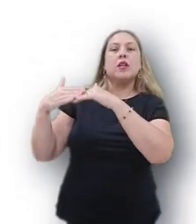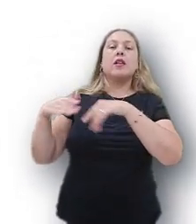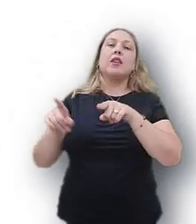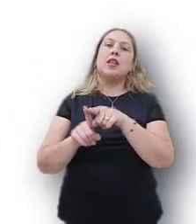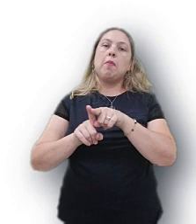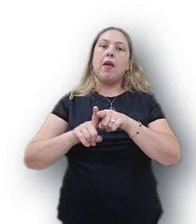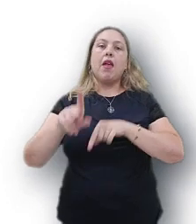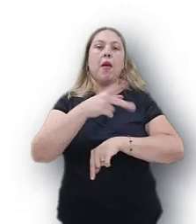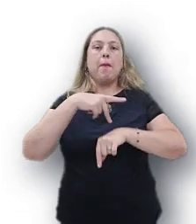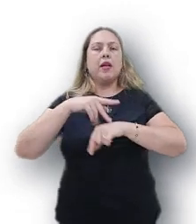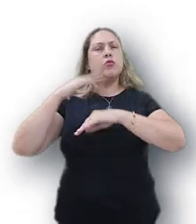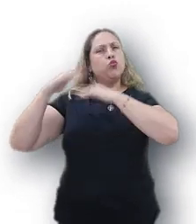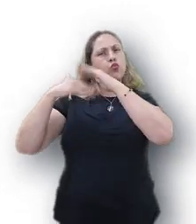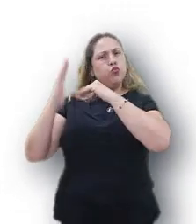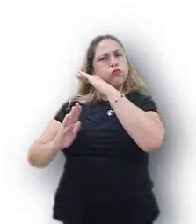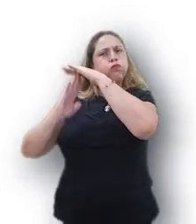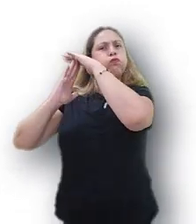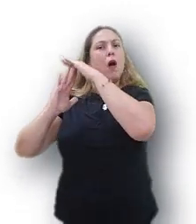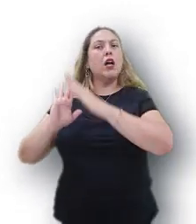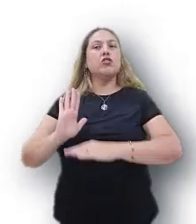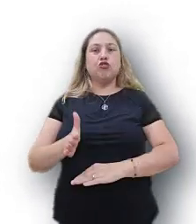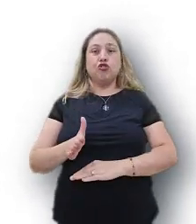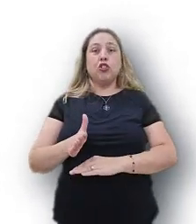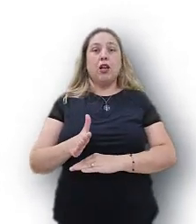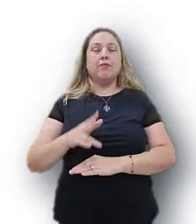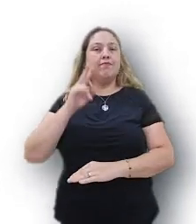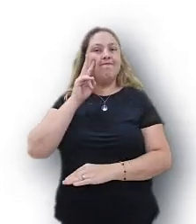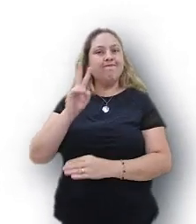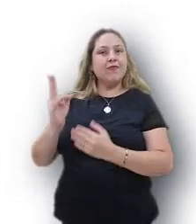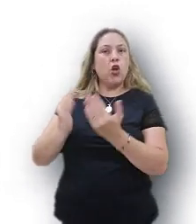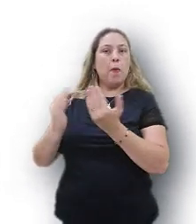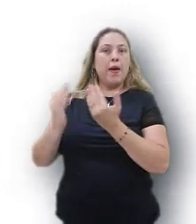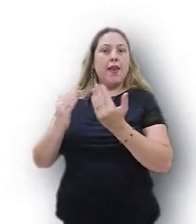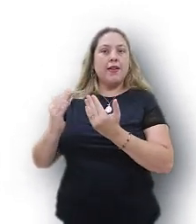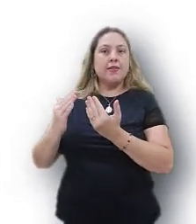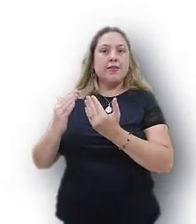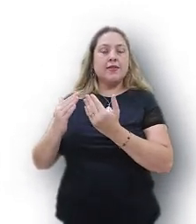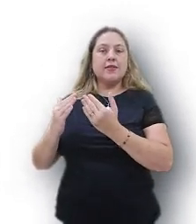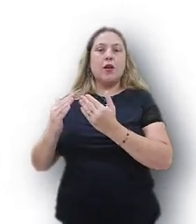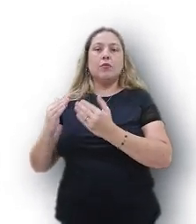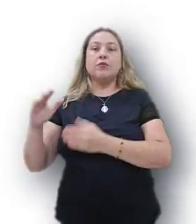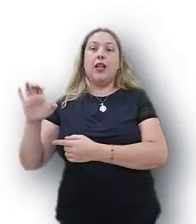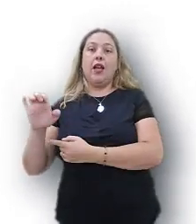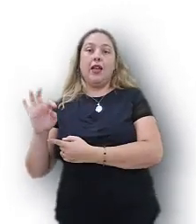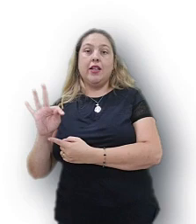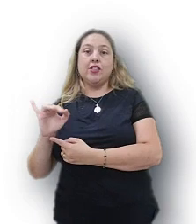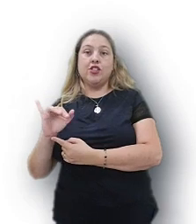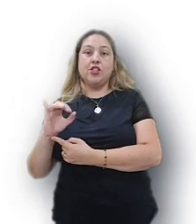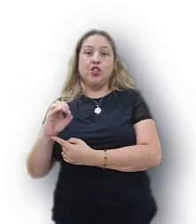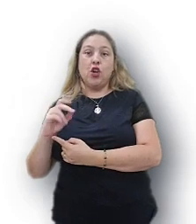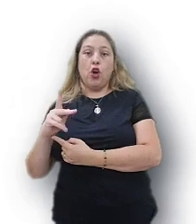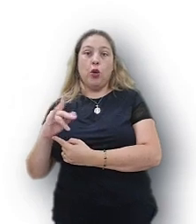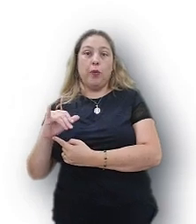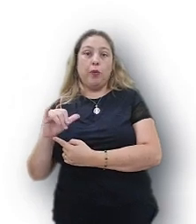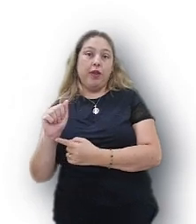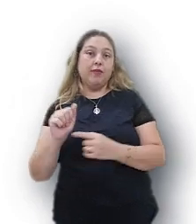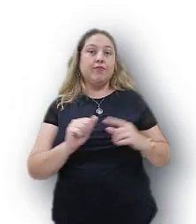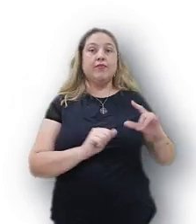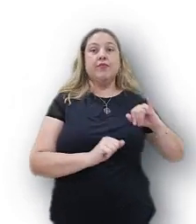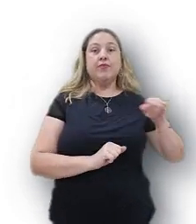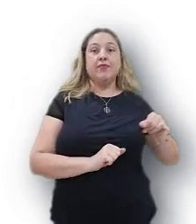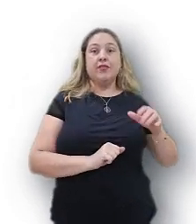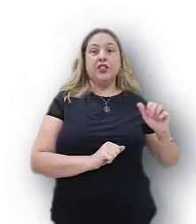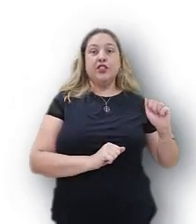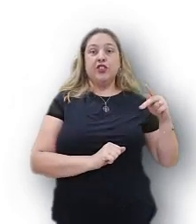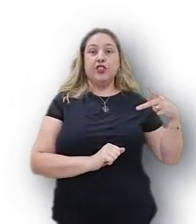exemplo, identificar os países subdesenvolvidos e os países desenvolvidos. Veja o comparativo das